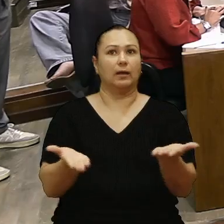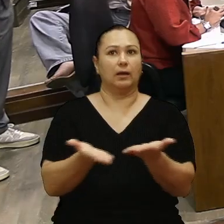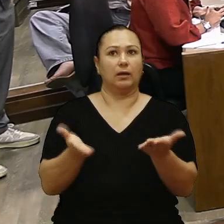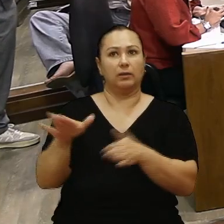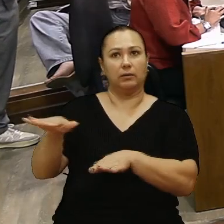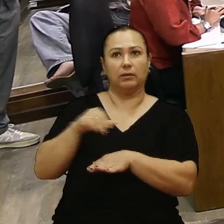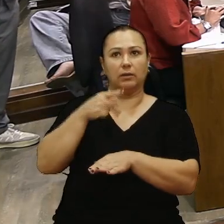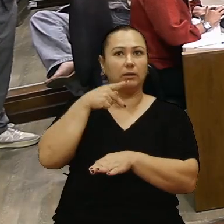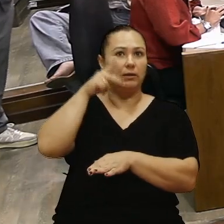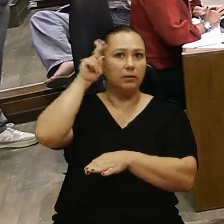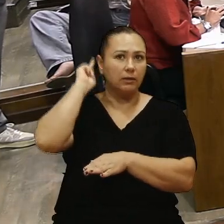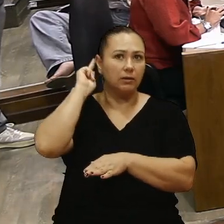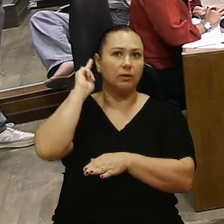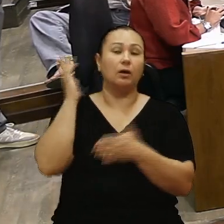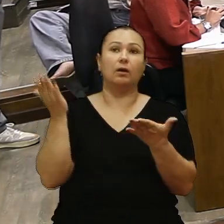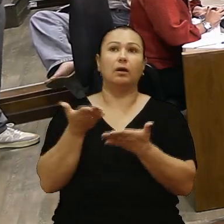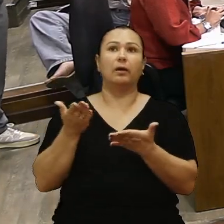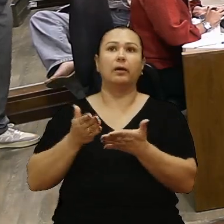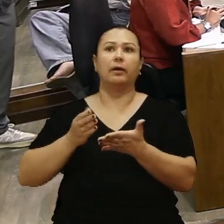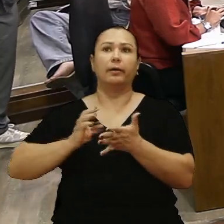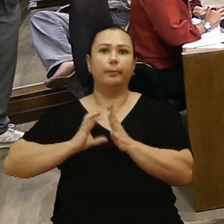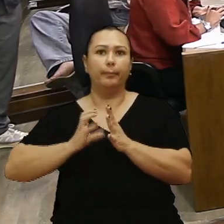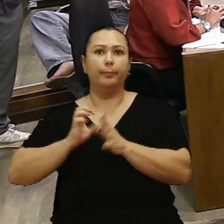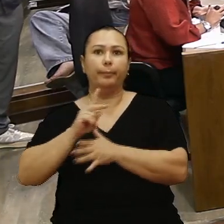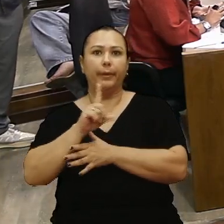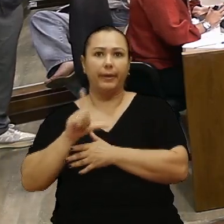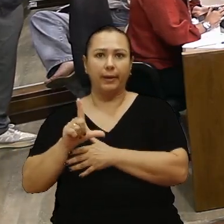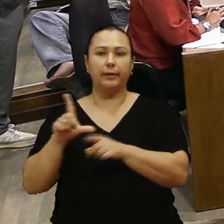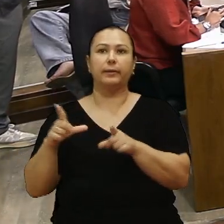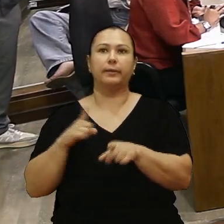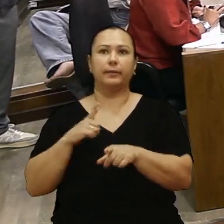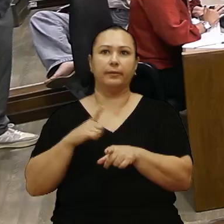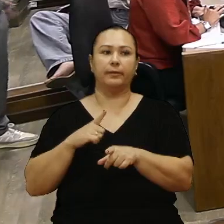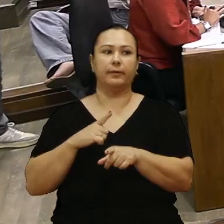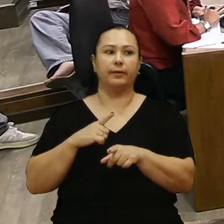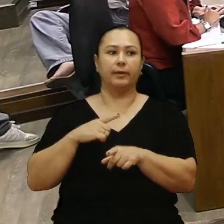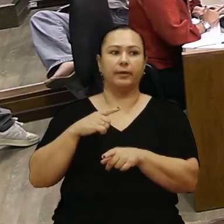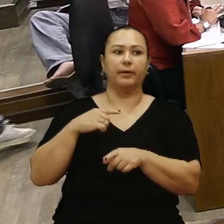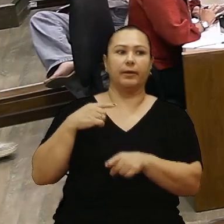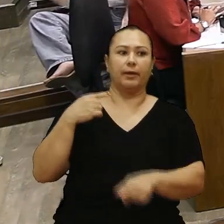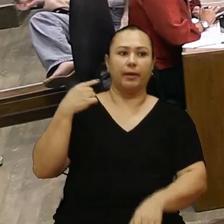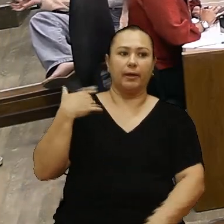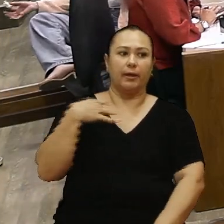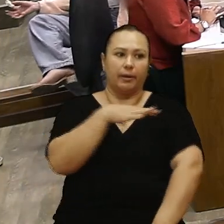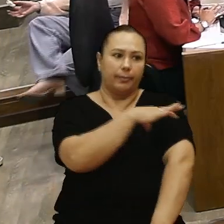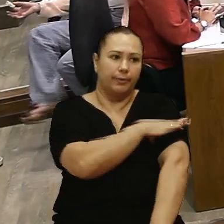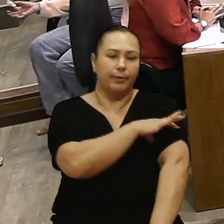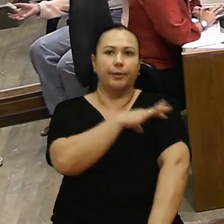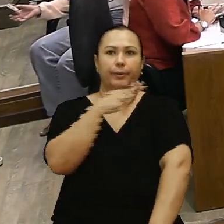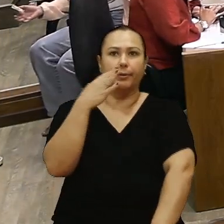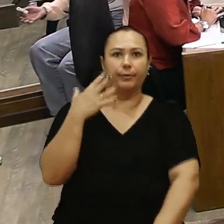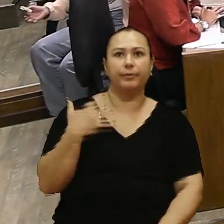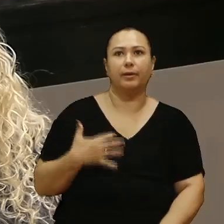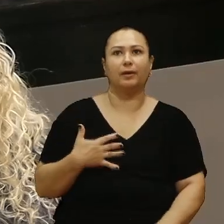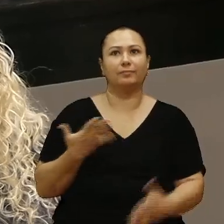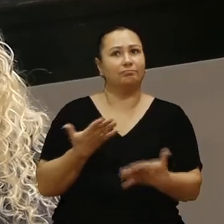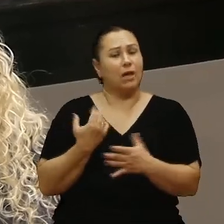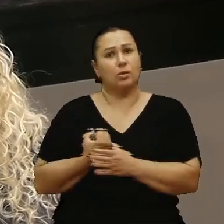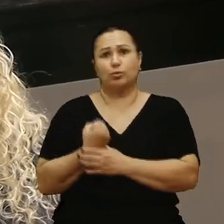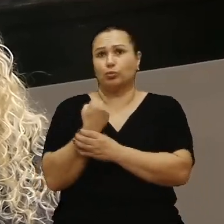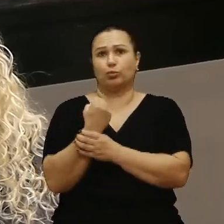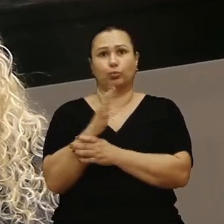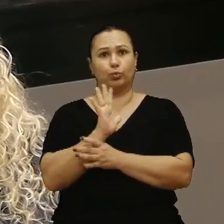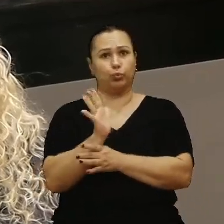Bom, a gente não... Aqui a bancada do PL, daqui a pouco tem a vereadora Dai, vereador Capitão. Aqui eu confesso que ainda não estou seguro para votar,